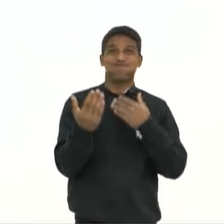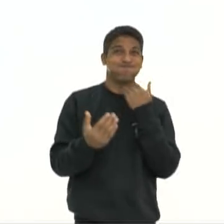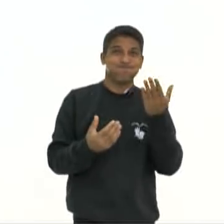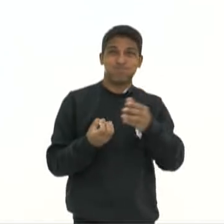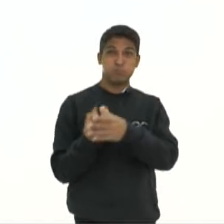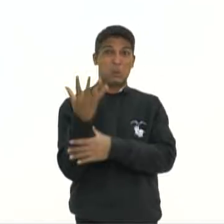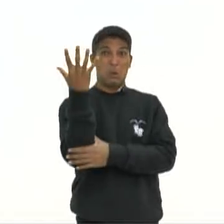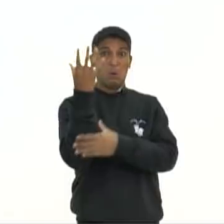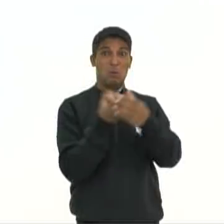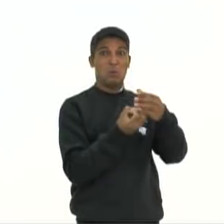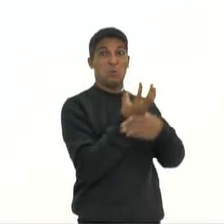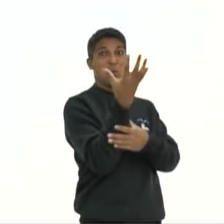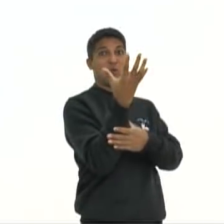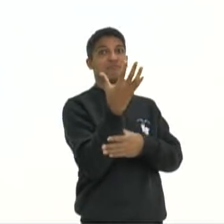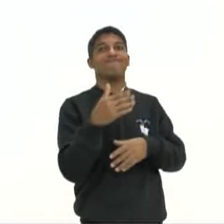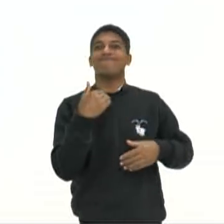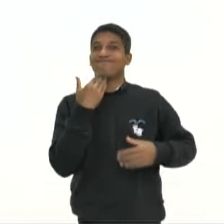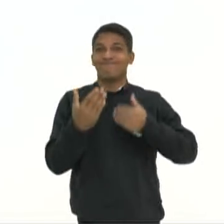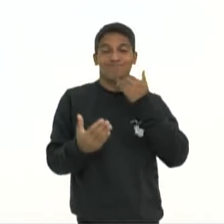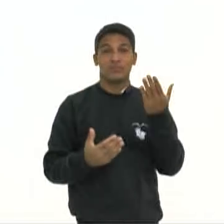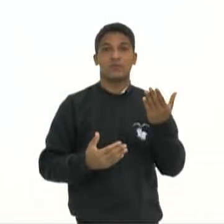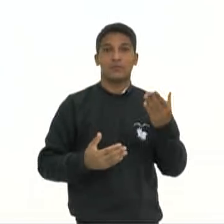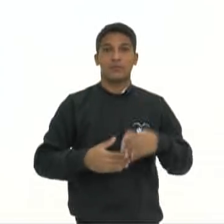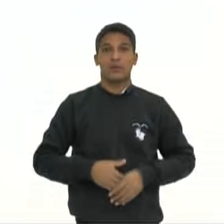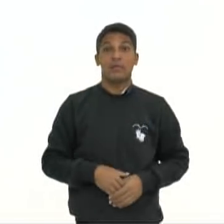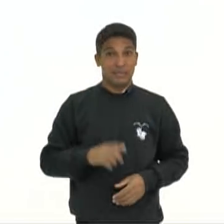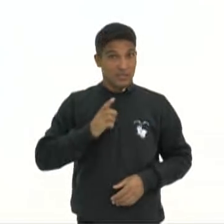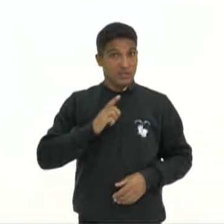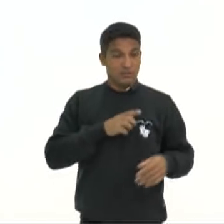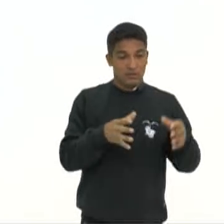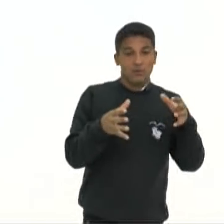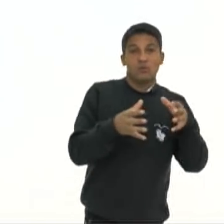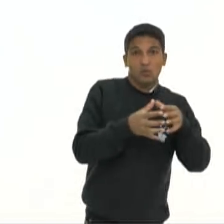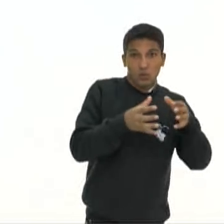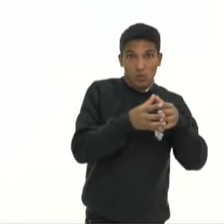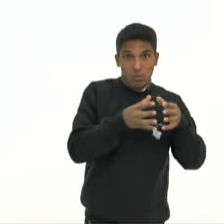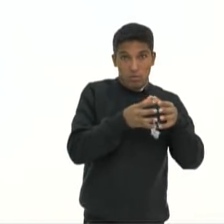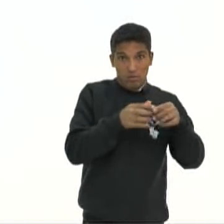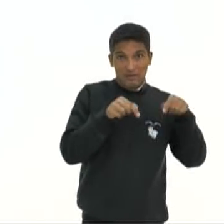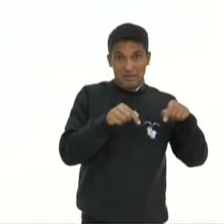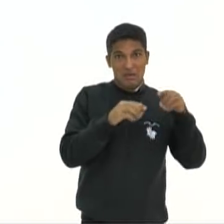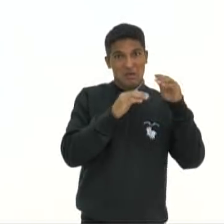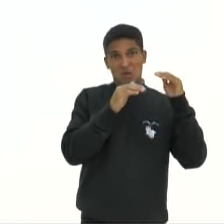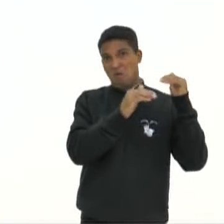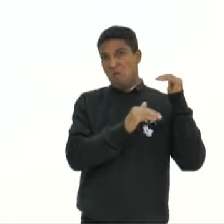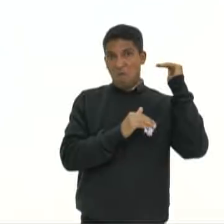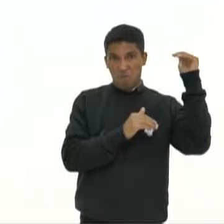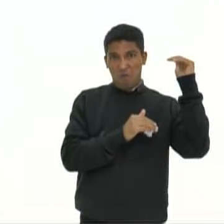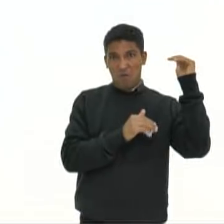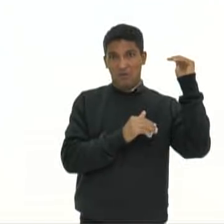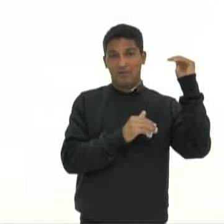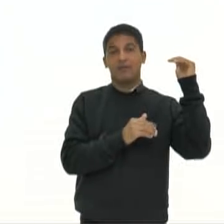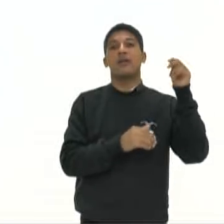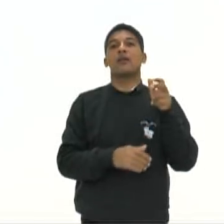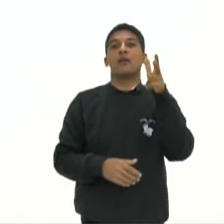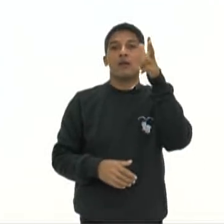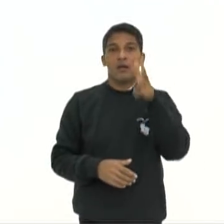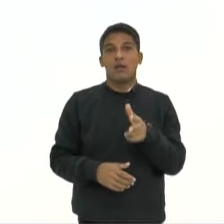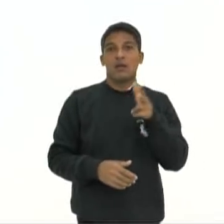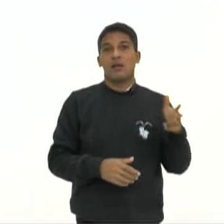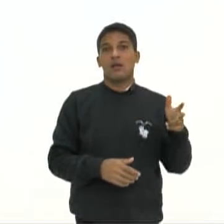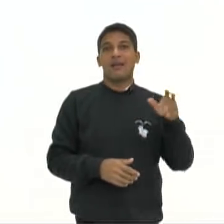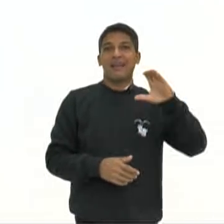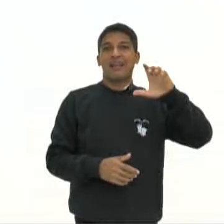peso de um pequeno grupo de exploradores, homens da guerra e homens da igreja, o clero e a